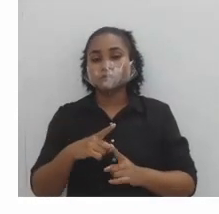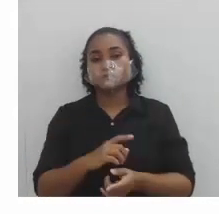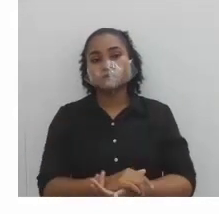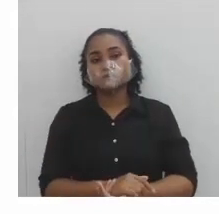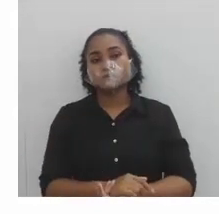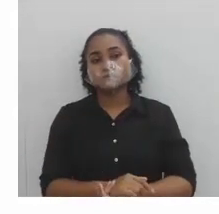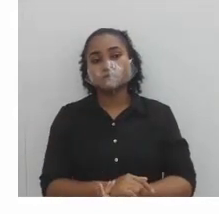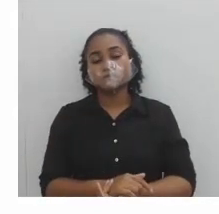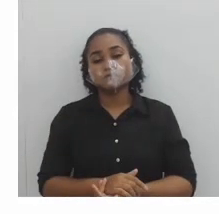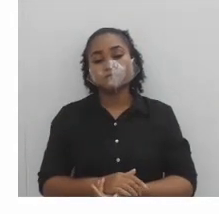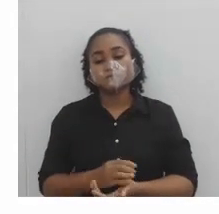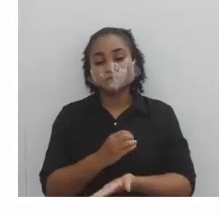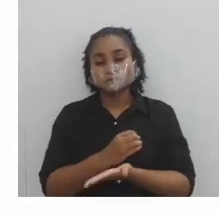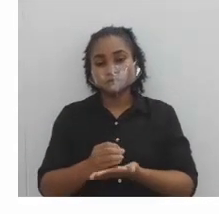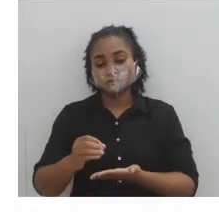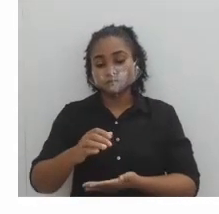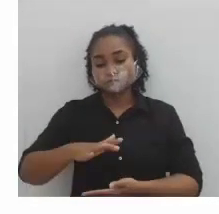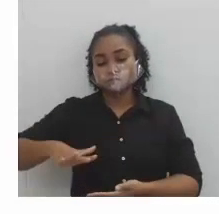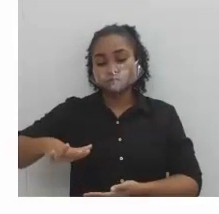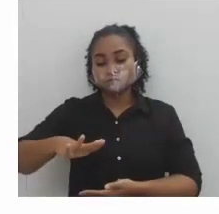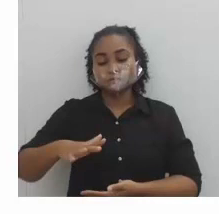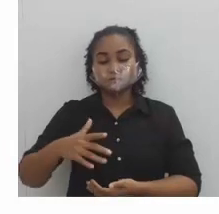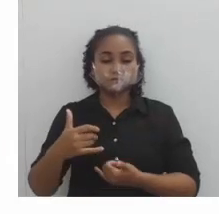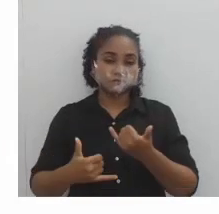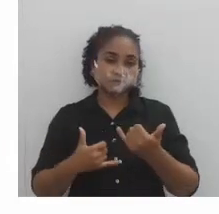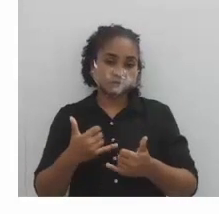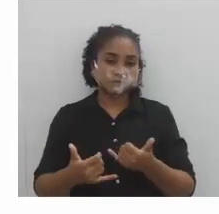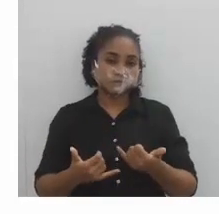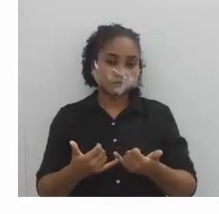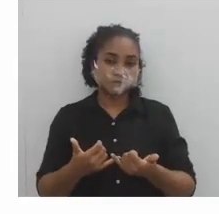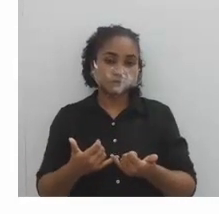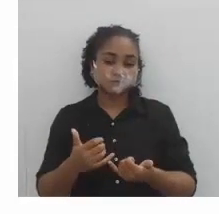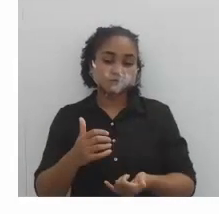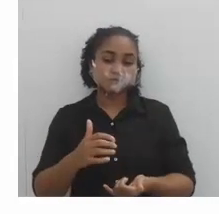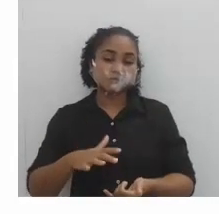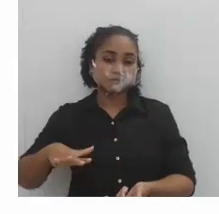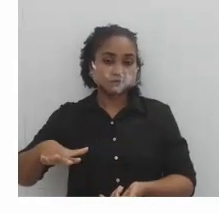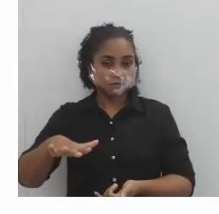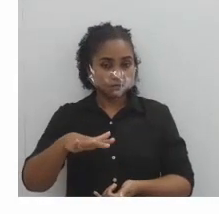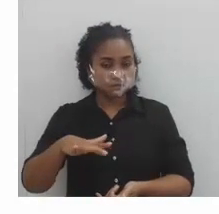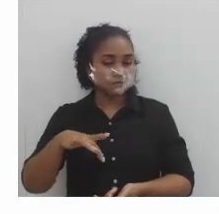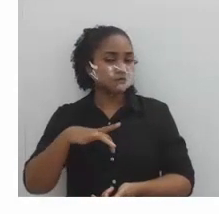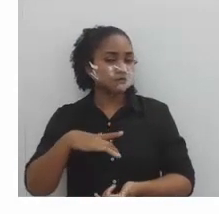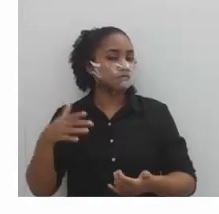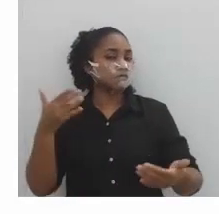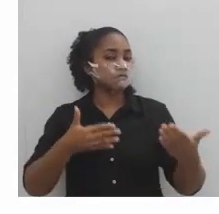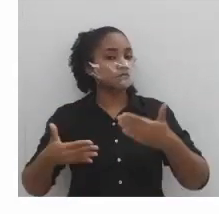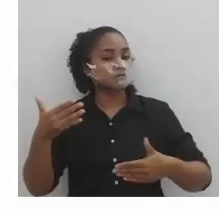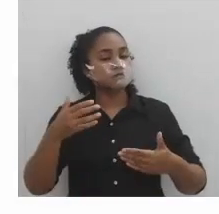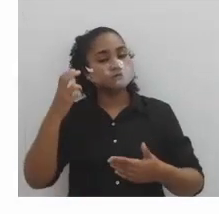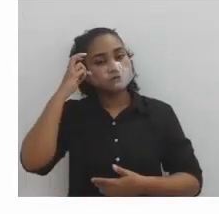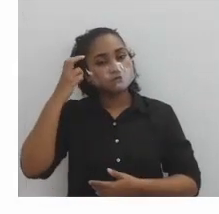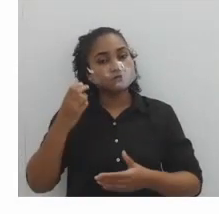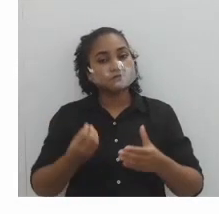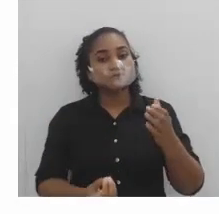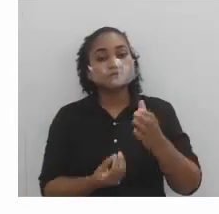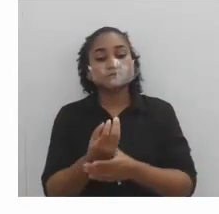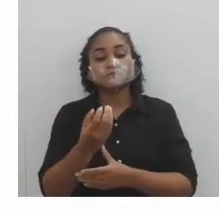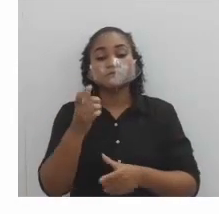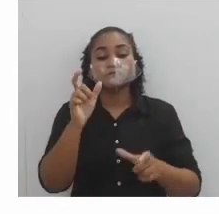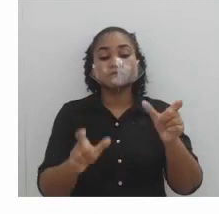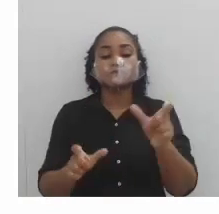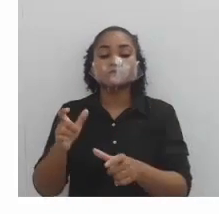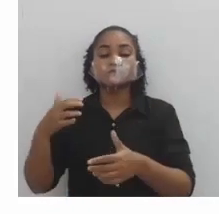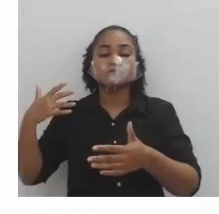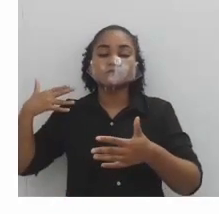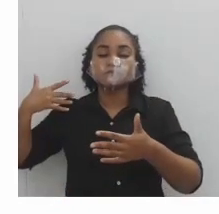Jogos populares. Jogos populares ou brincadeiras populares fazem parte da cultura e são criados pelas pessoas ao